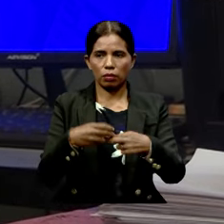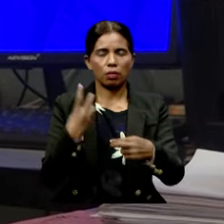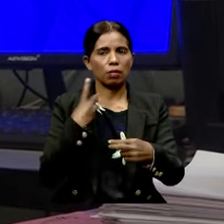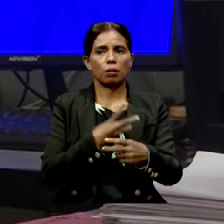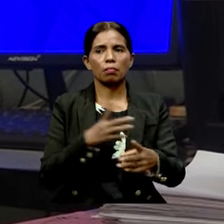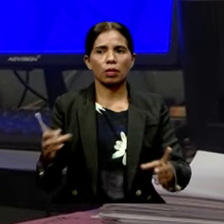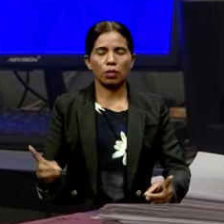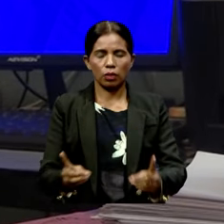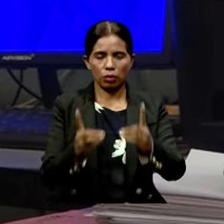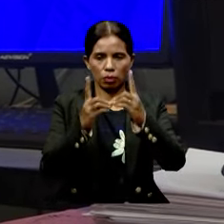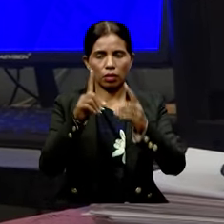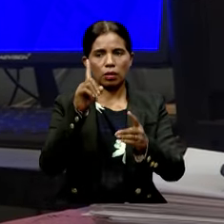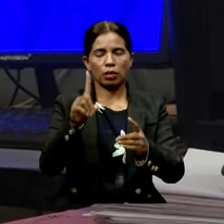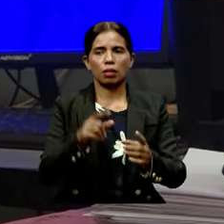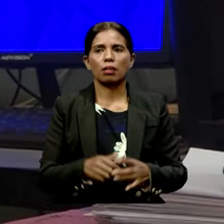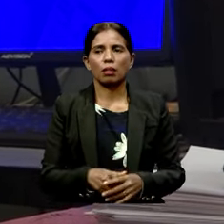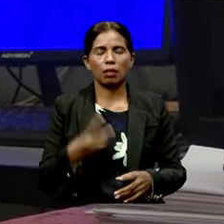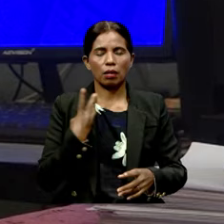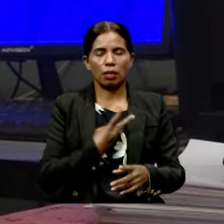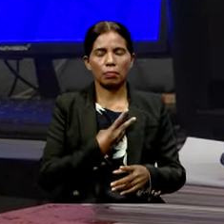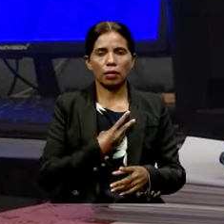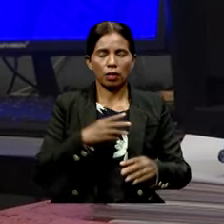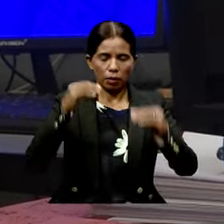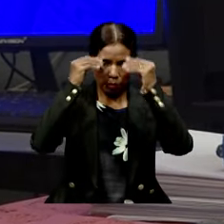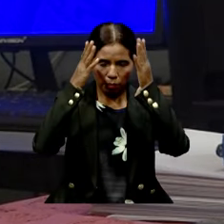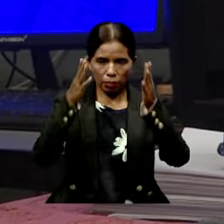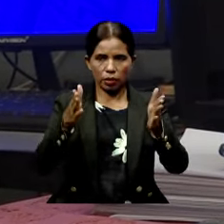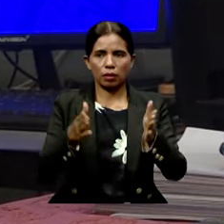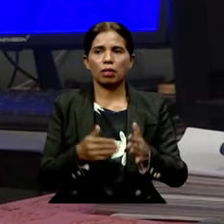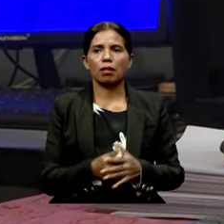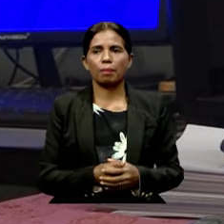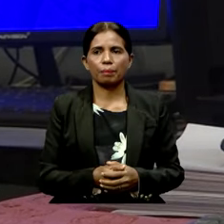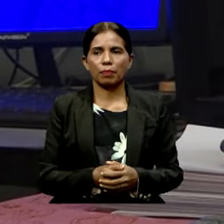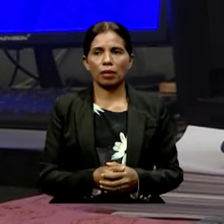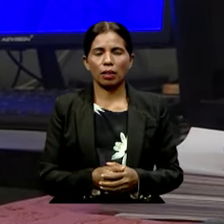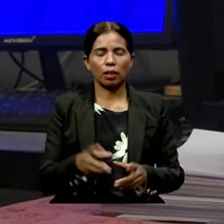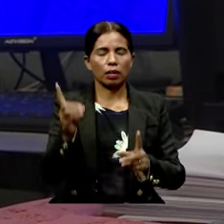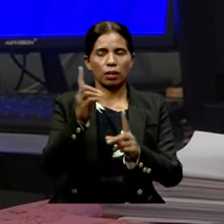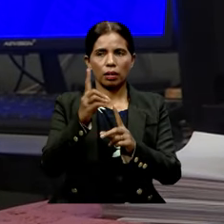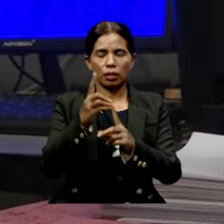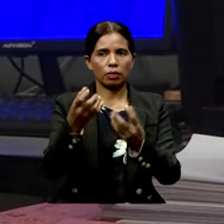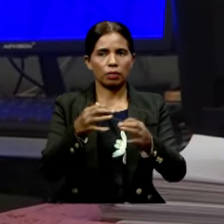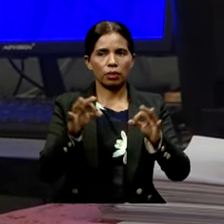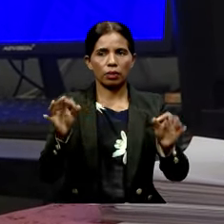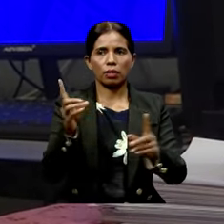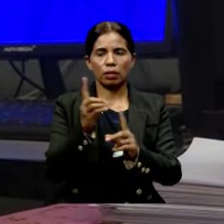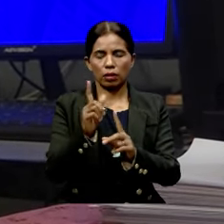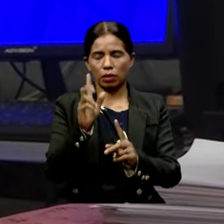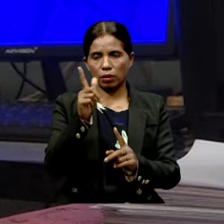assoro e já sei logo agora dada o que a minha professor será contratado nem bem o contrato termina dia 30 de